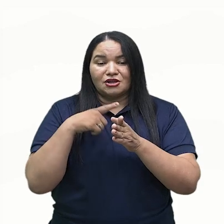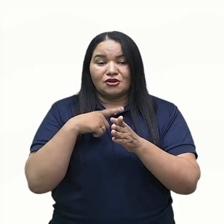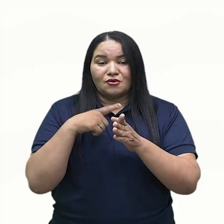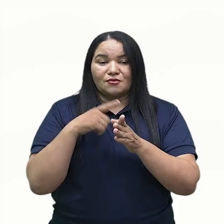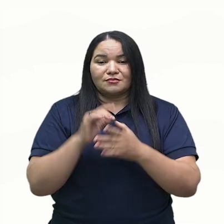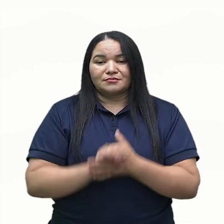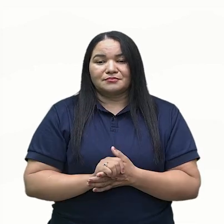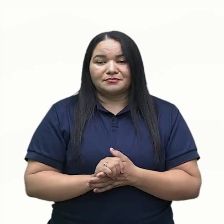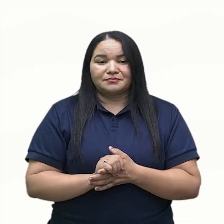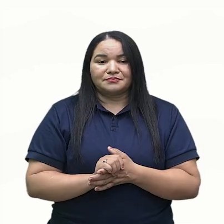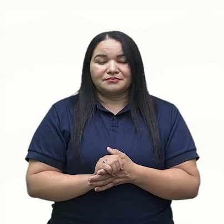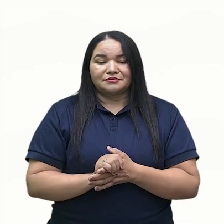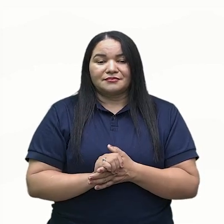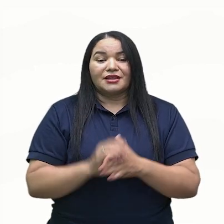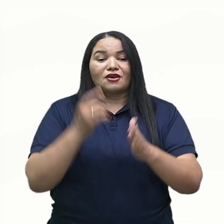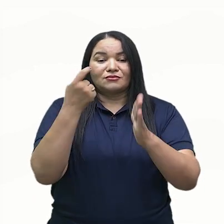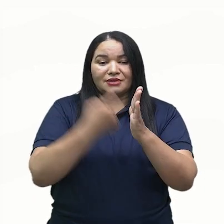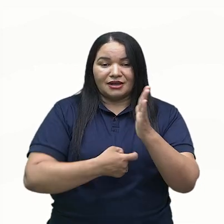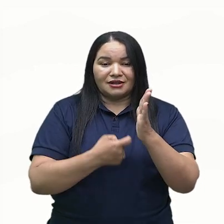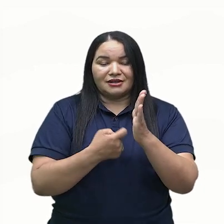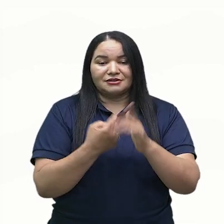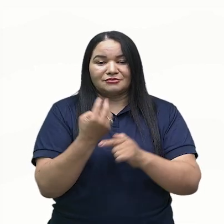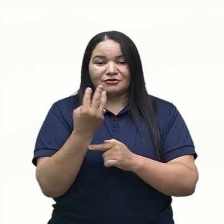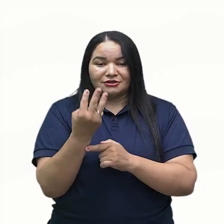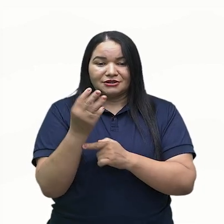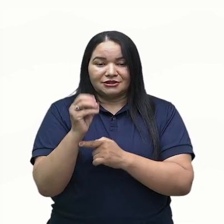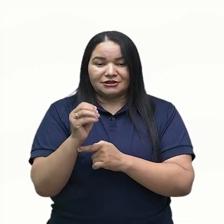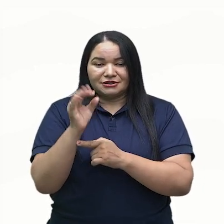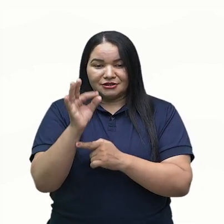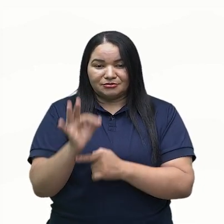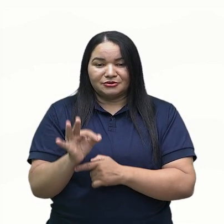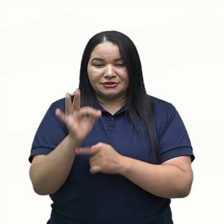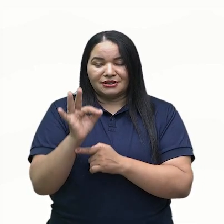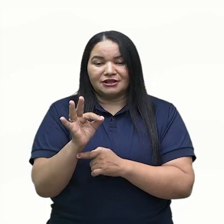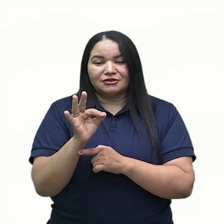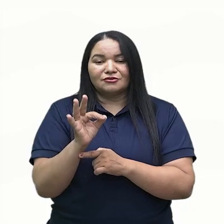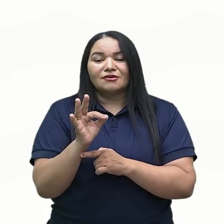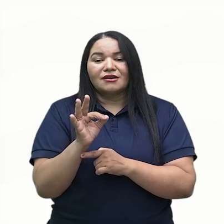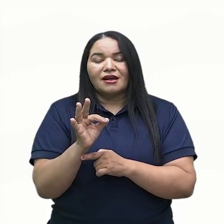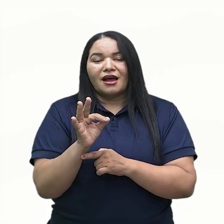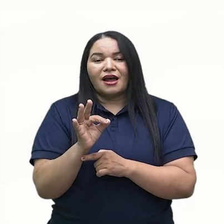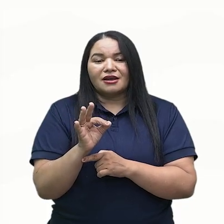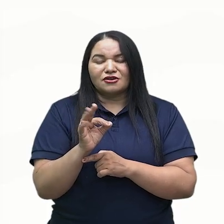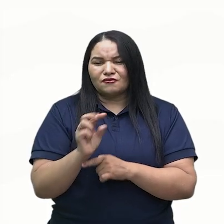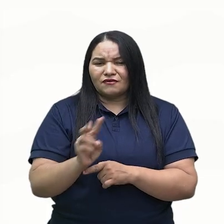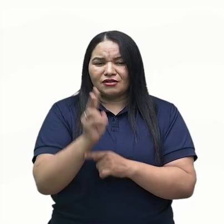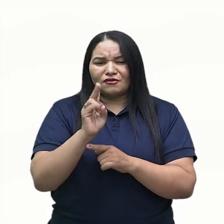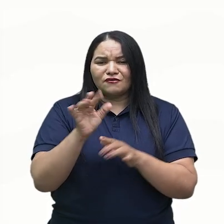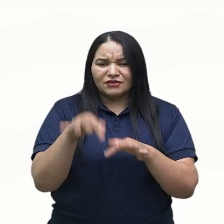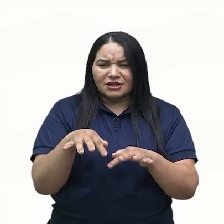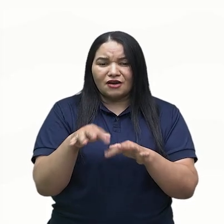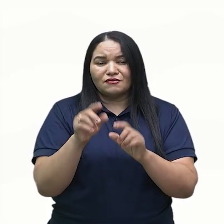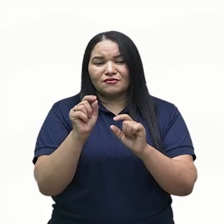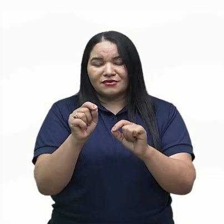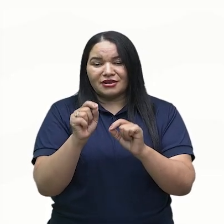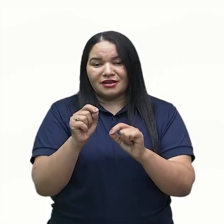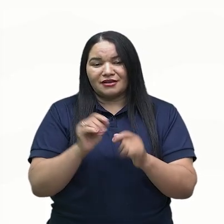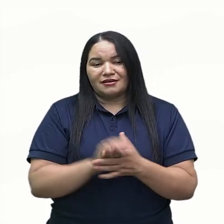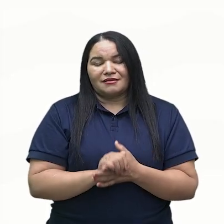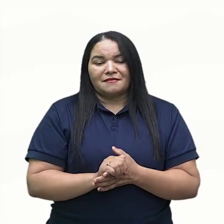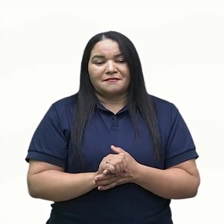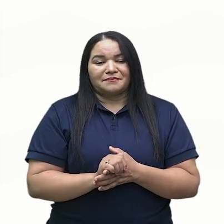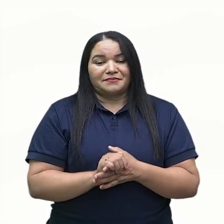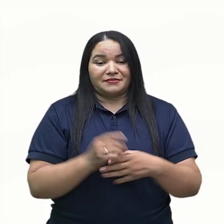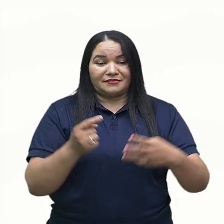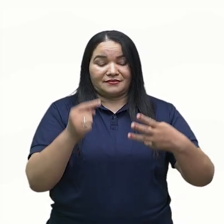decréscimo, tá? Tiver um decréscimo de 30%, qual será o preço final desse produto? E aí nós temos 3 opções